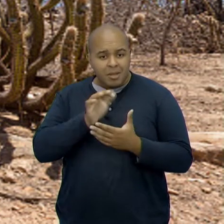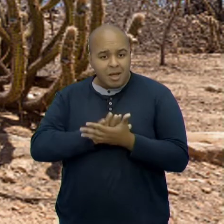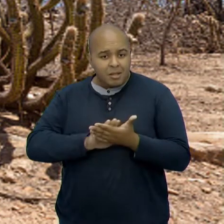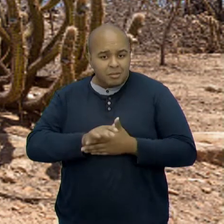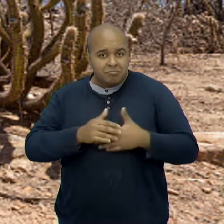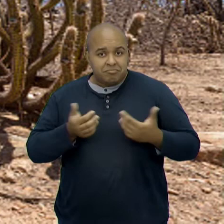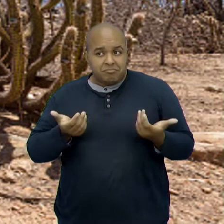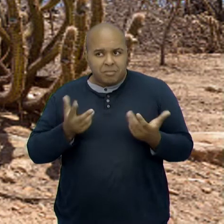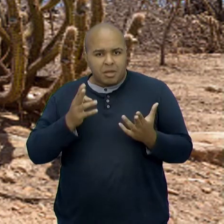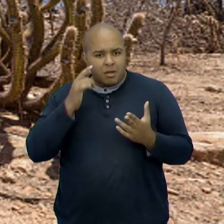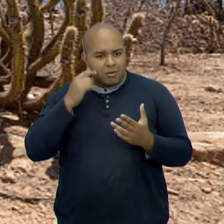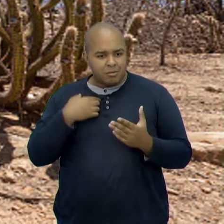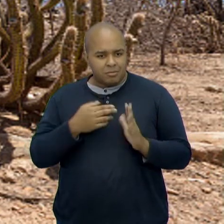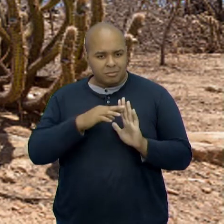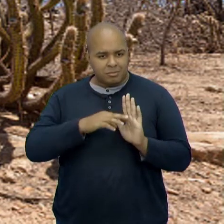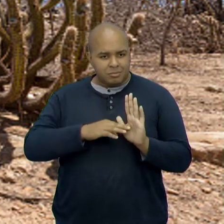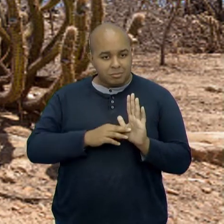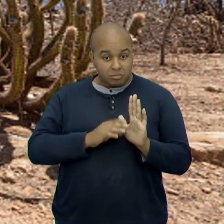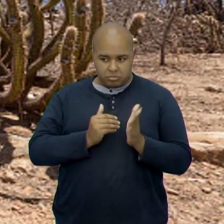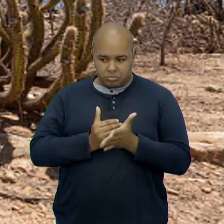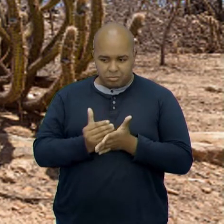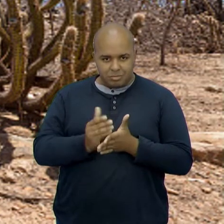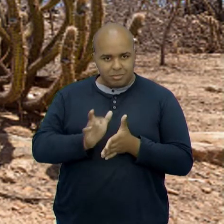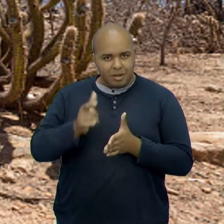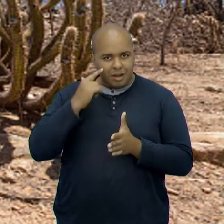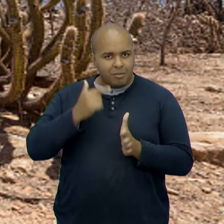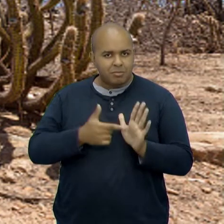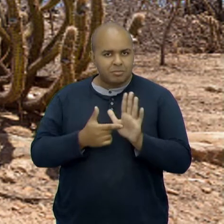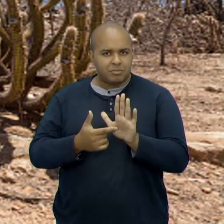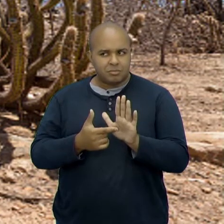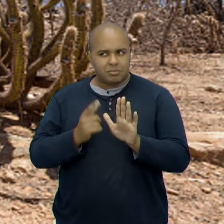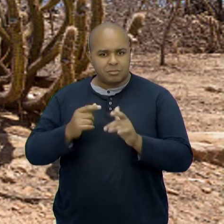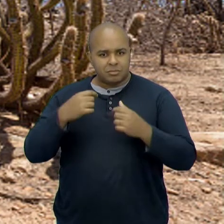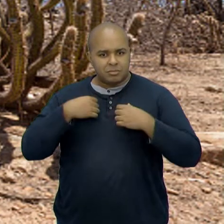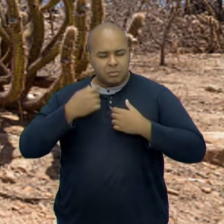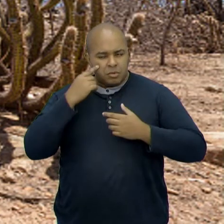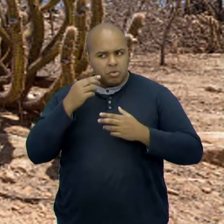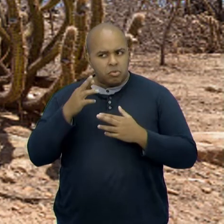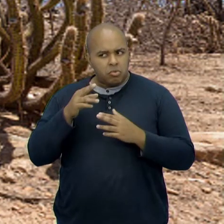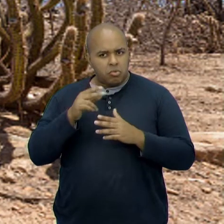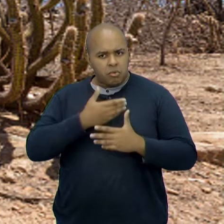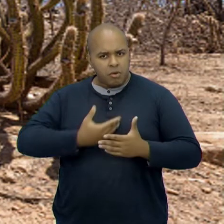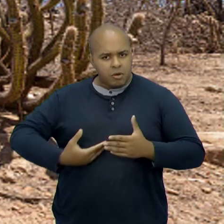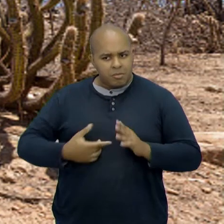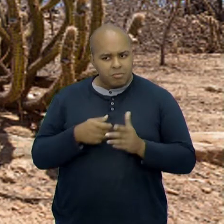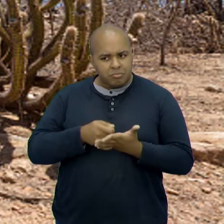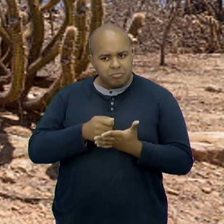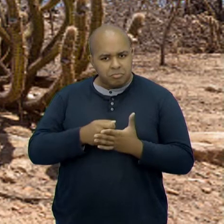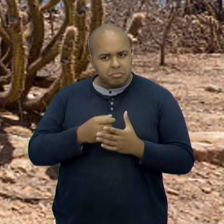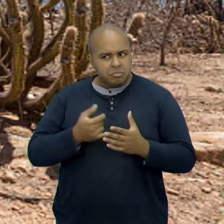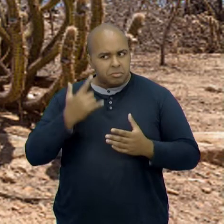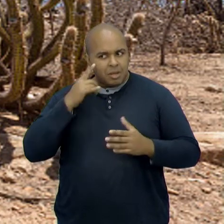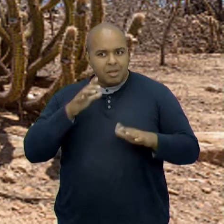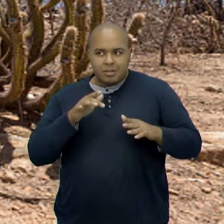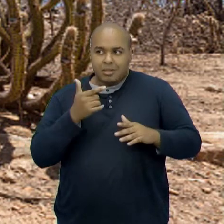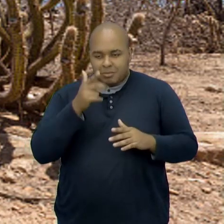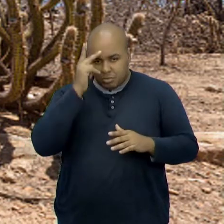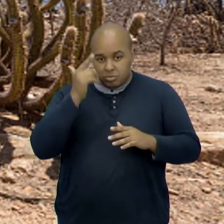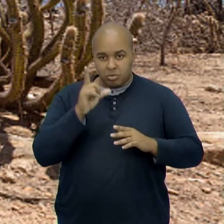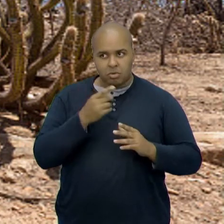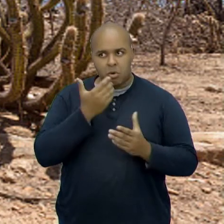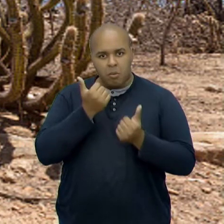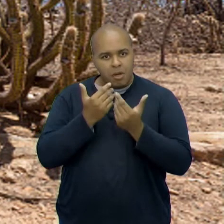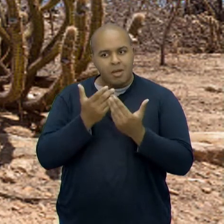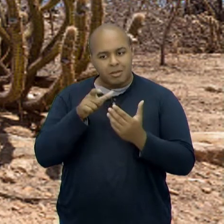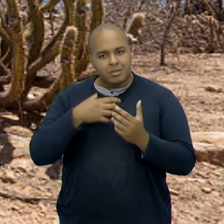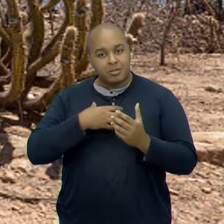comer. É como se fosse o meu roteiro aqui, ó. Já vou iniciar mostrando o abuso do governo republicano com os pobres, cobrando impostos de quem nem tinha o que comer, que é